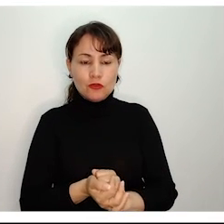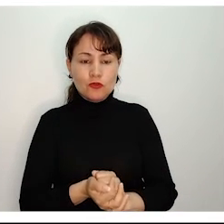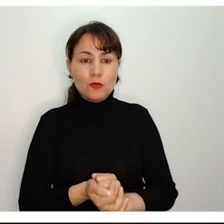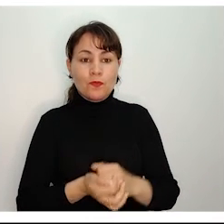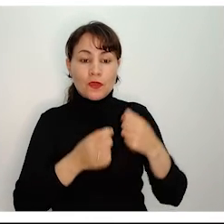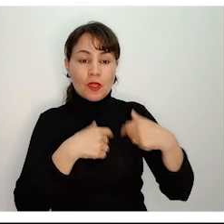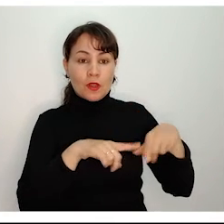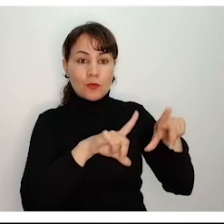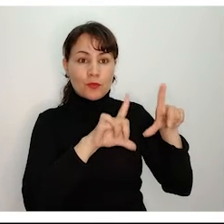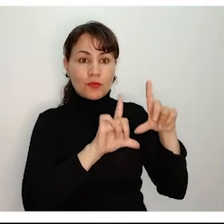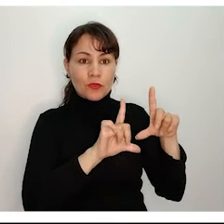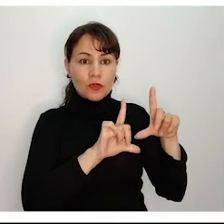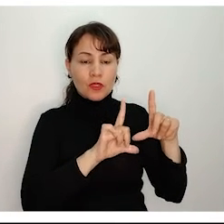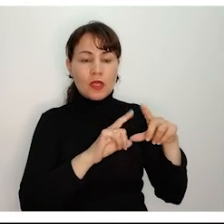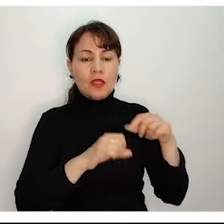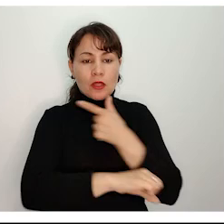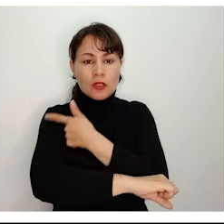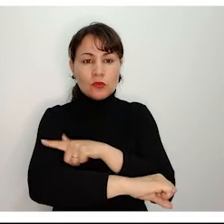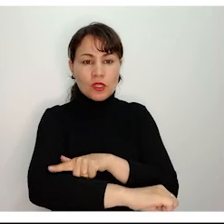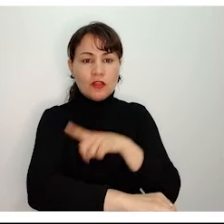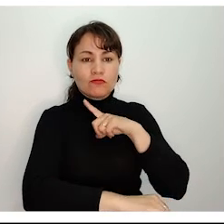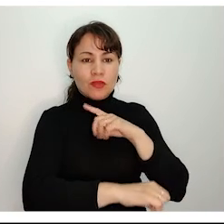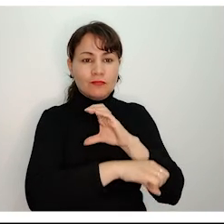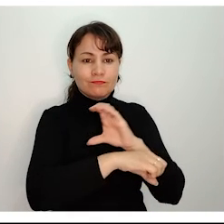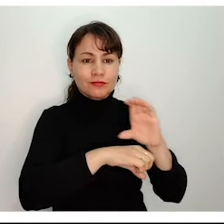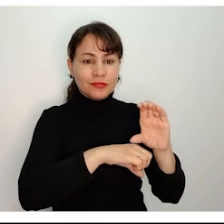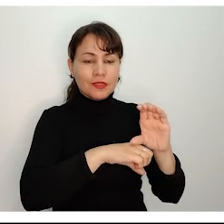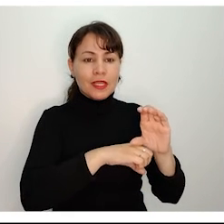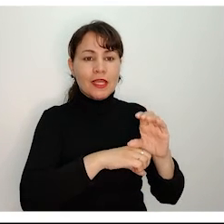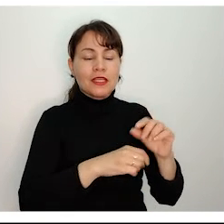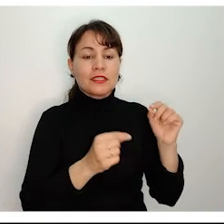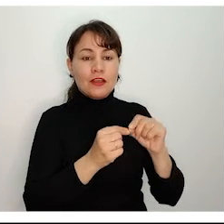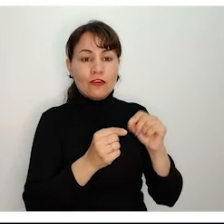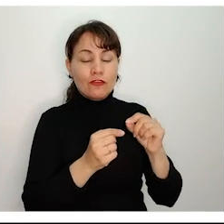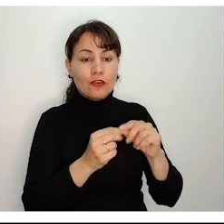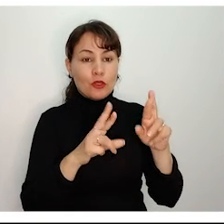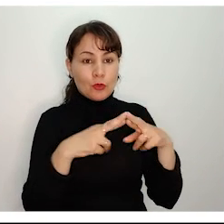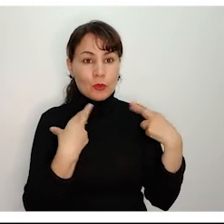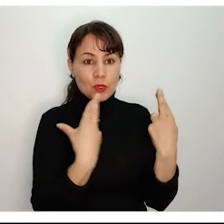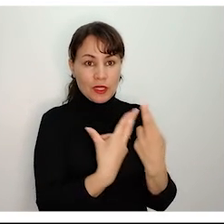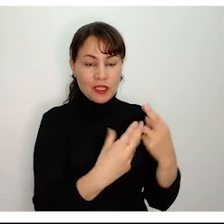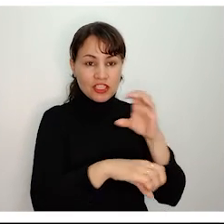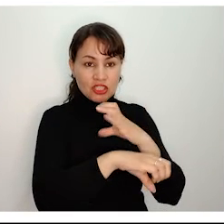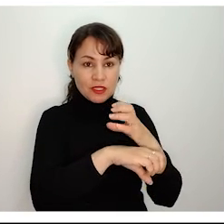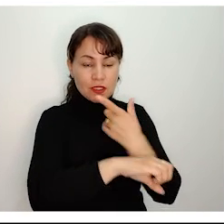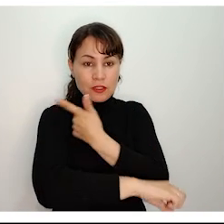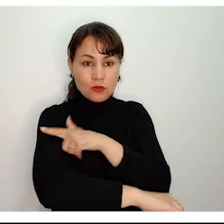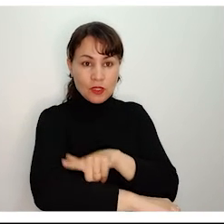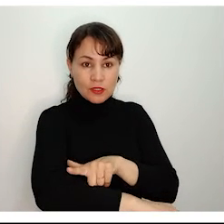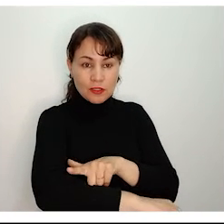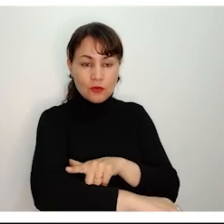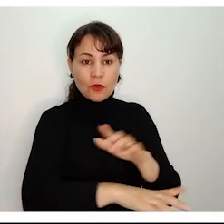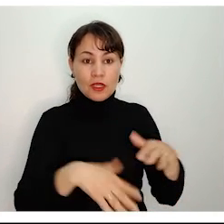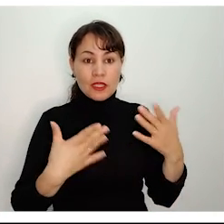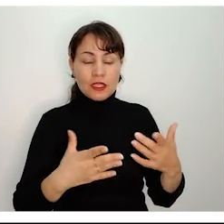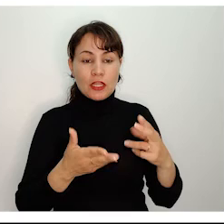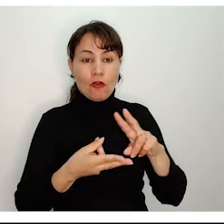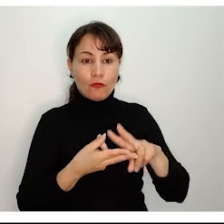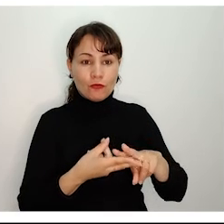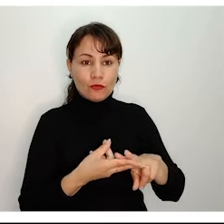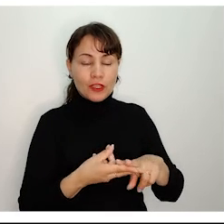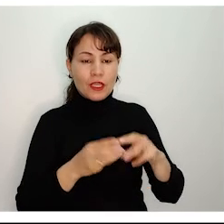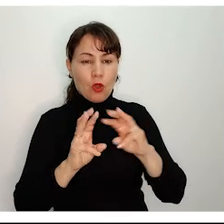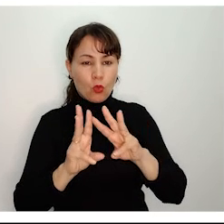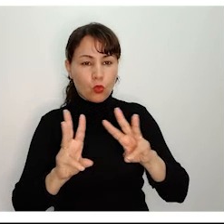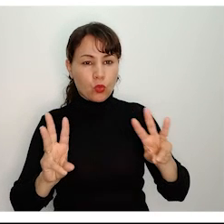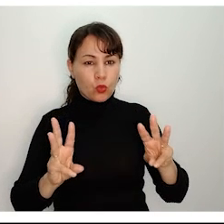acesso. Esse é um podcast chamado Educação Tem Ciência, produzido pela Rede Ciência para a Educação.